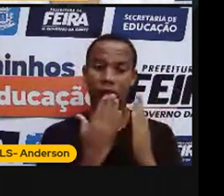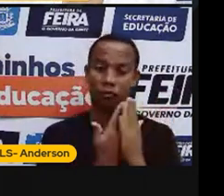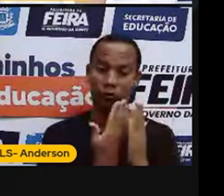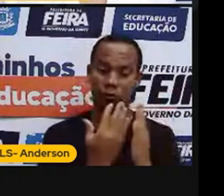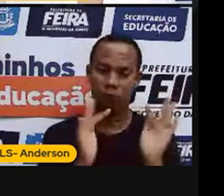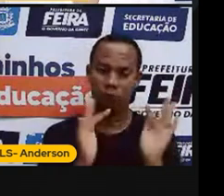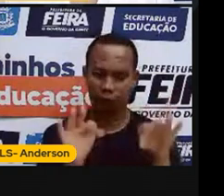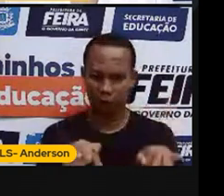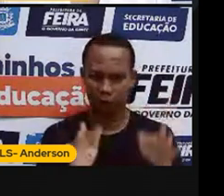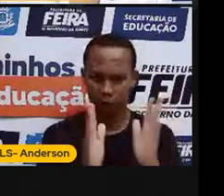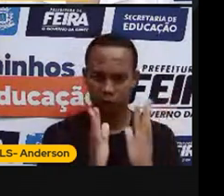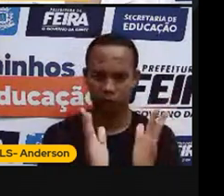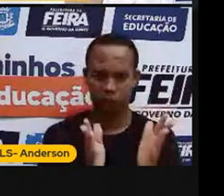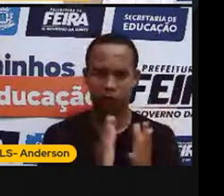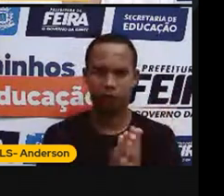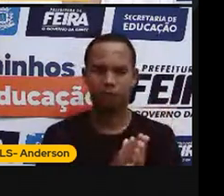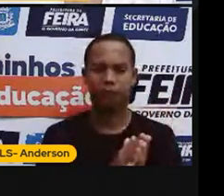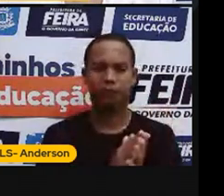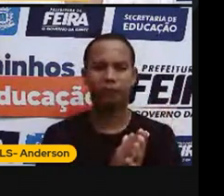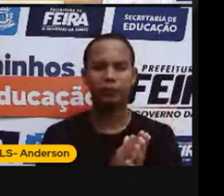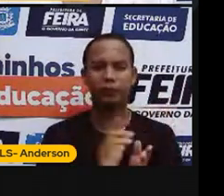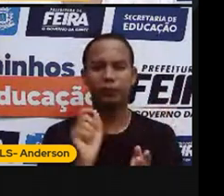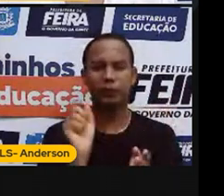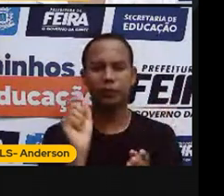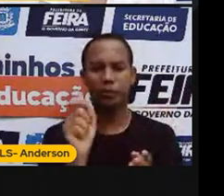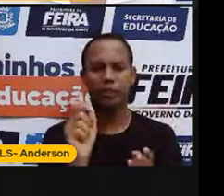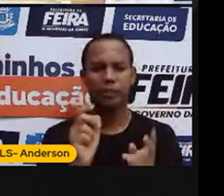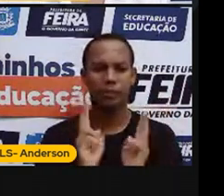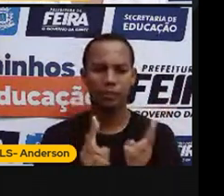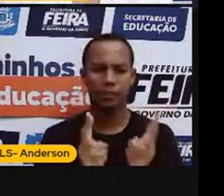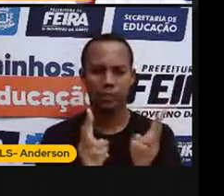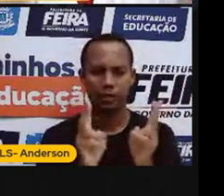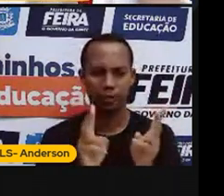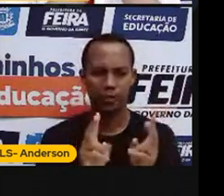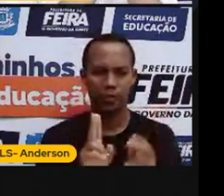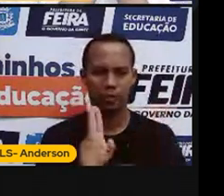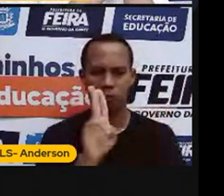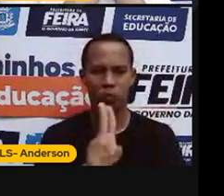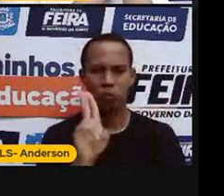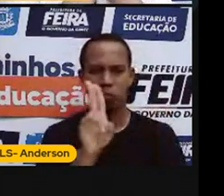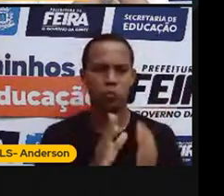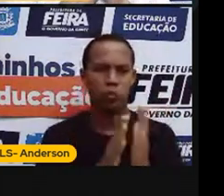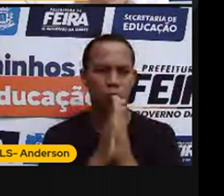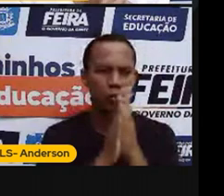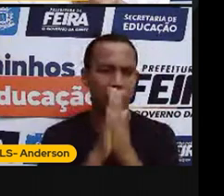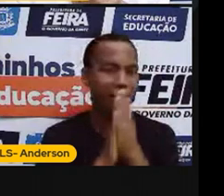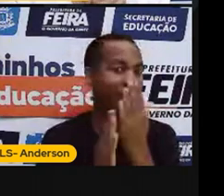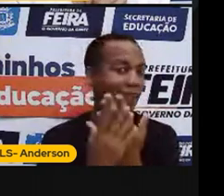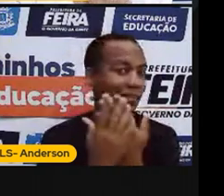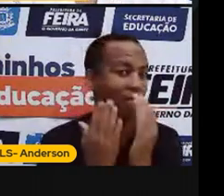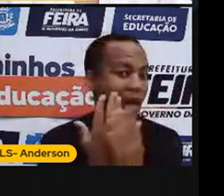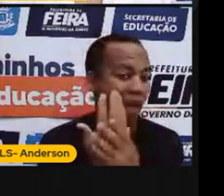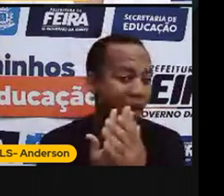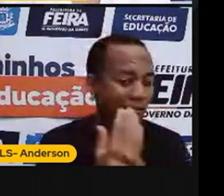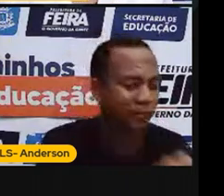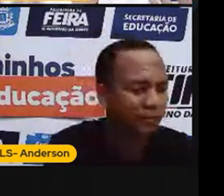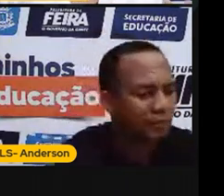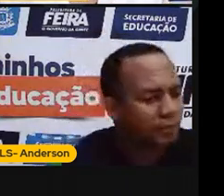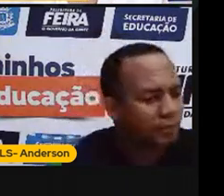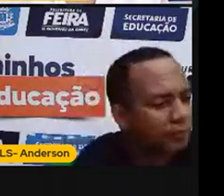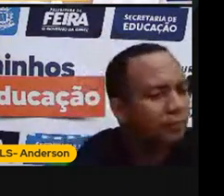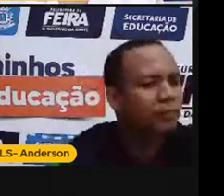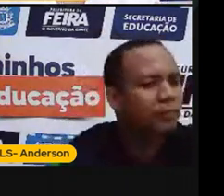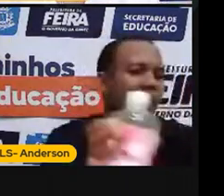fim. Né? As nossas orientações de sempre, façam o quê? Lava a mão direitinho, tá?